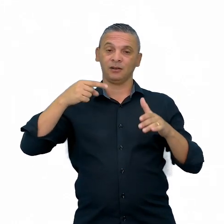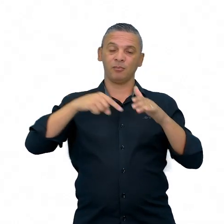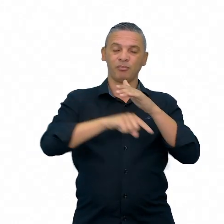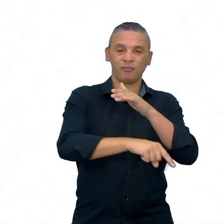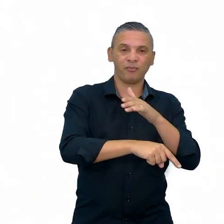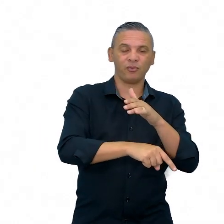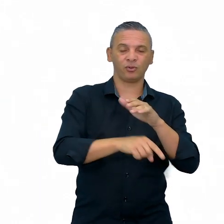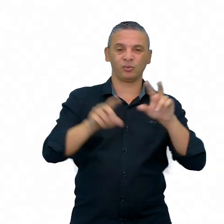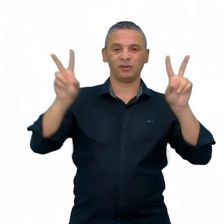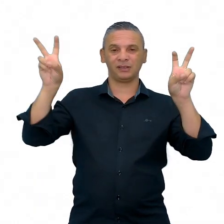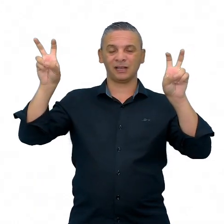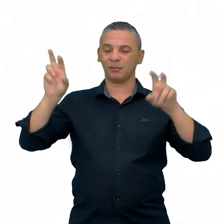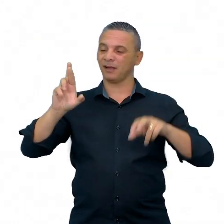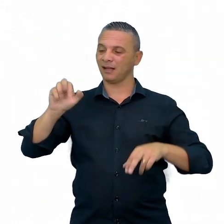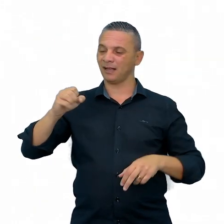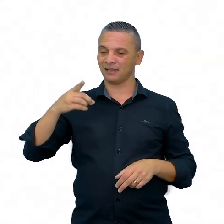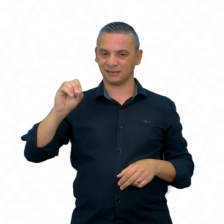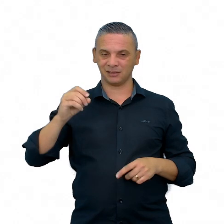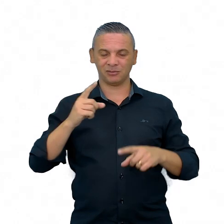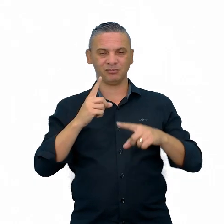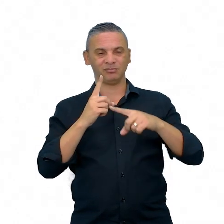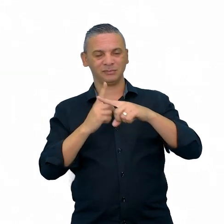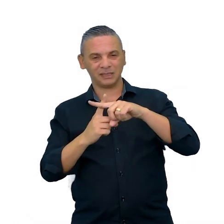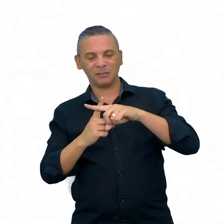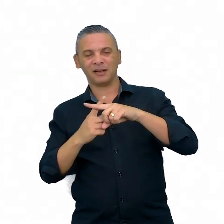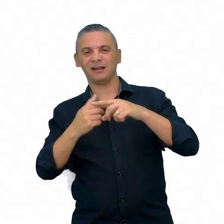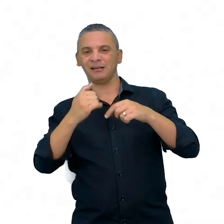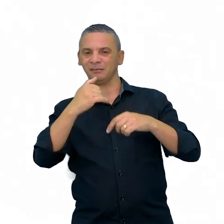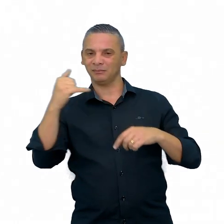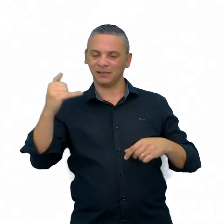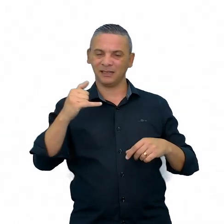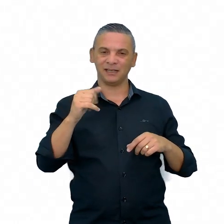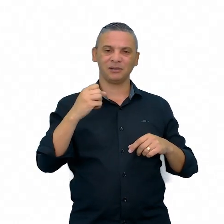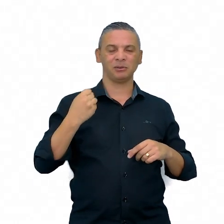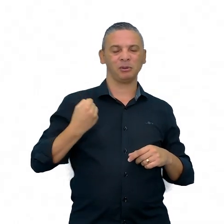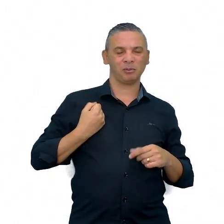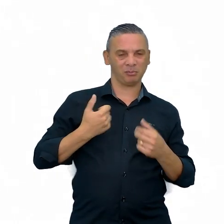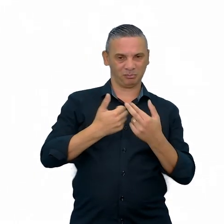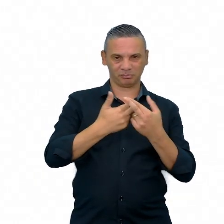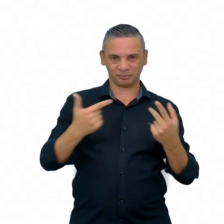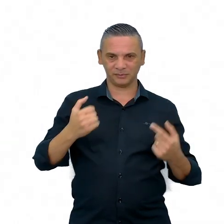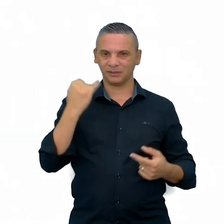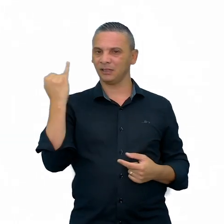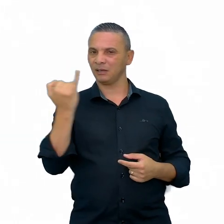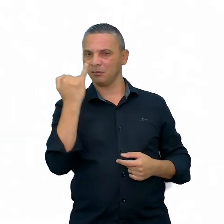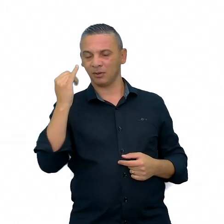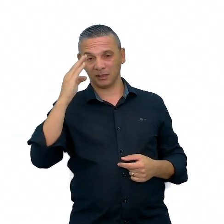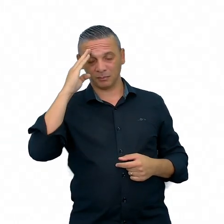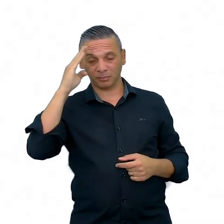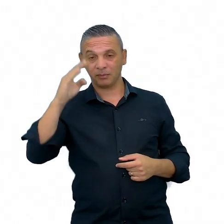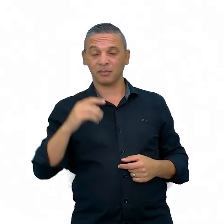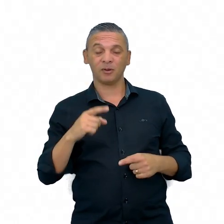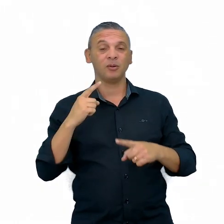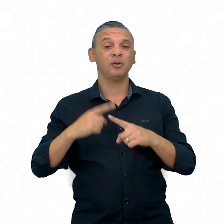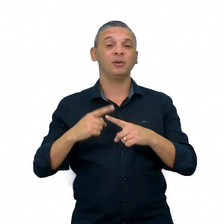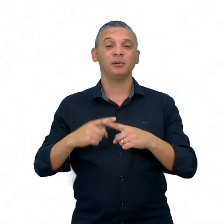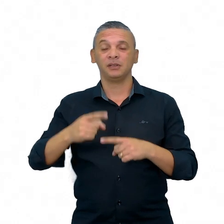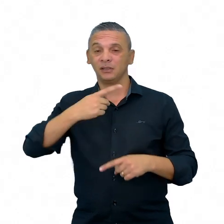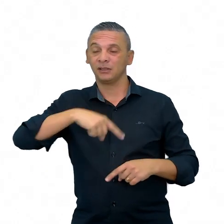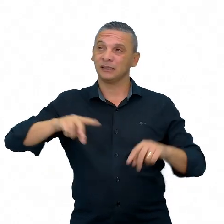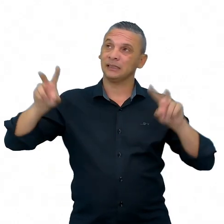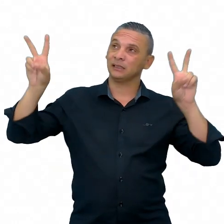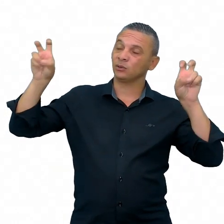assunto razão, né? Principalmente porque quando temos o